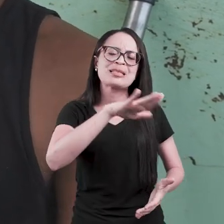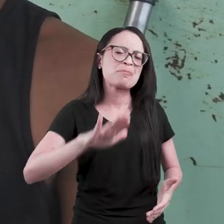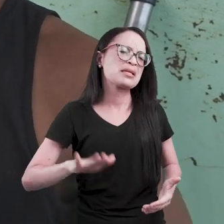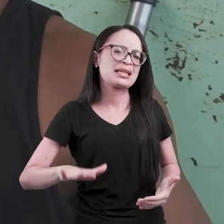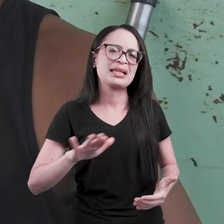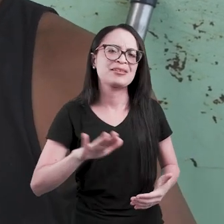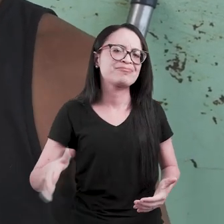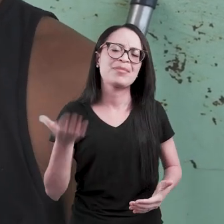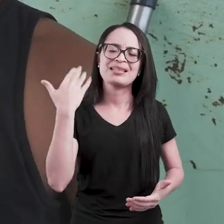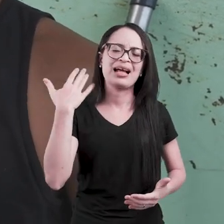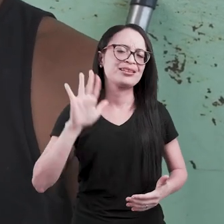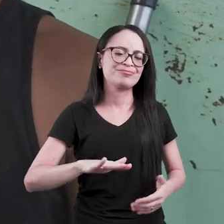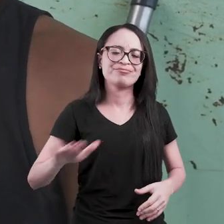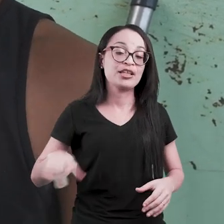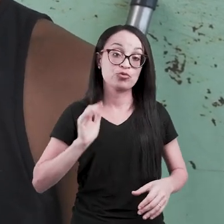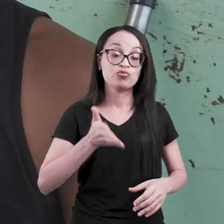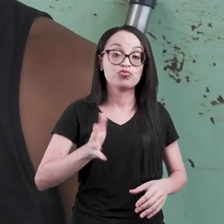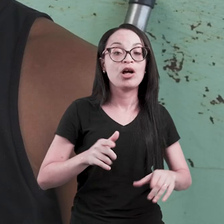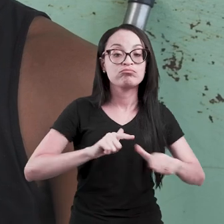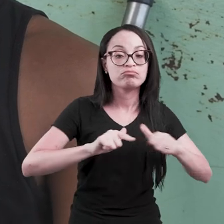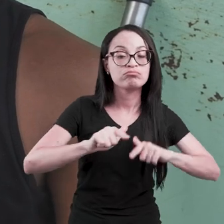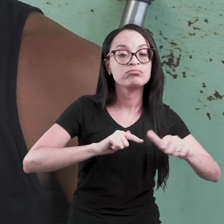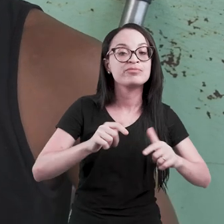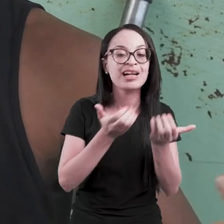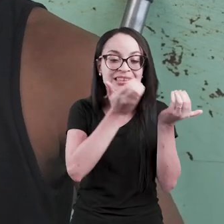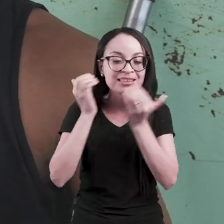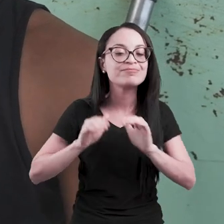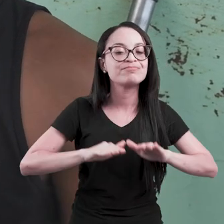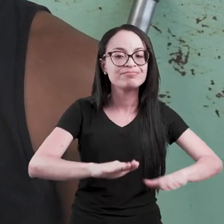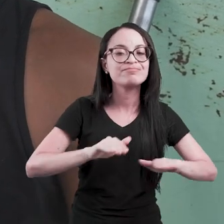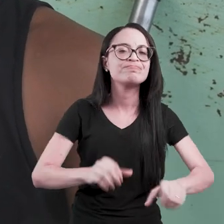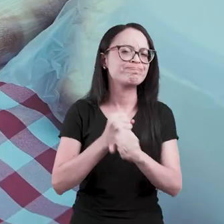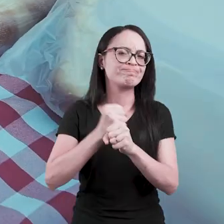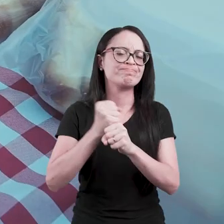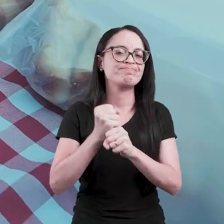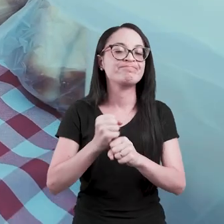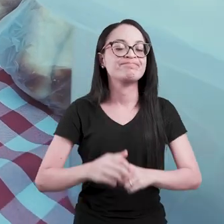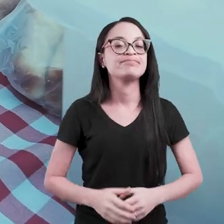eram bem novinhos naquele tempo, que eu moía milho lá. Muitos anos mesmo, tem um bocado de anos já isso aí.